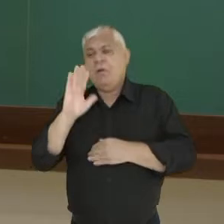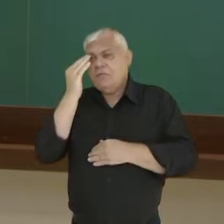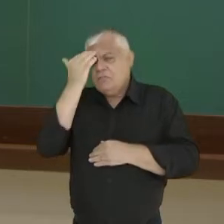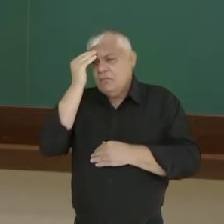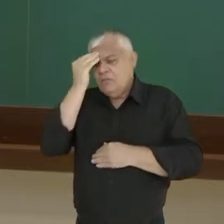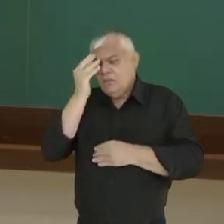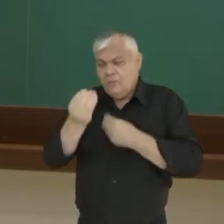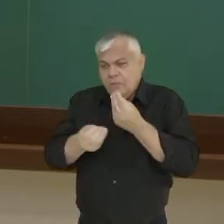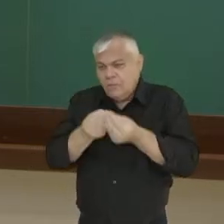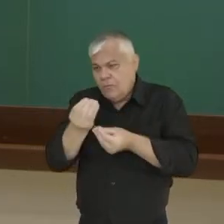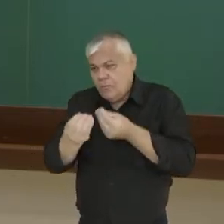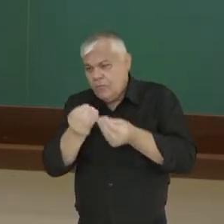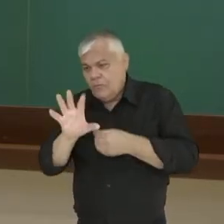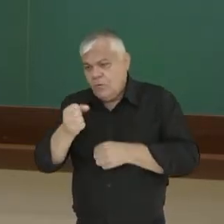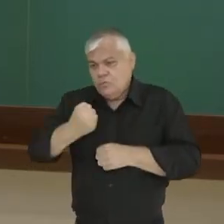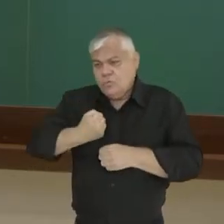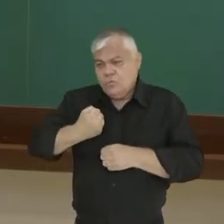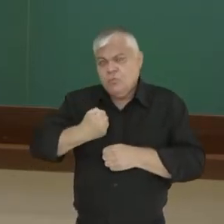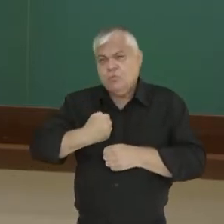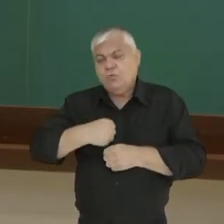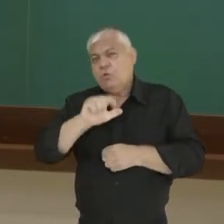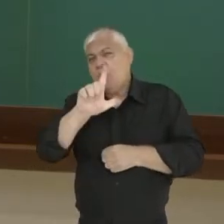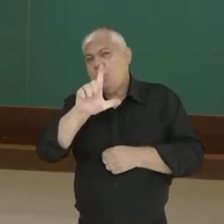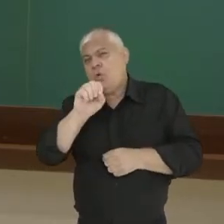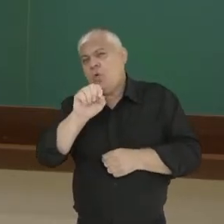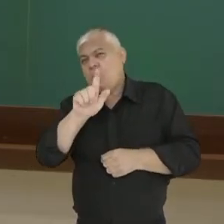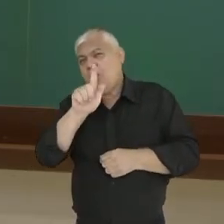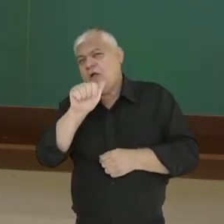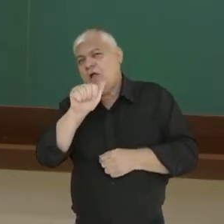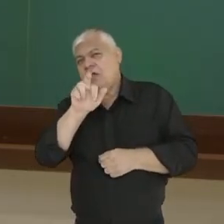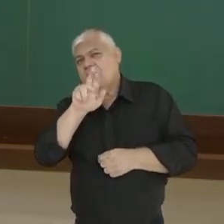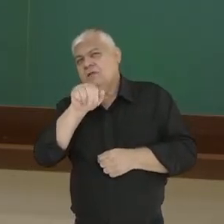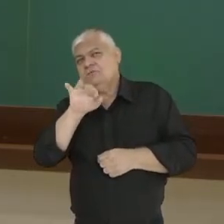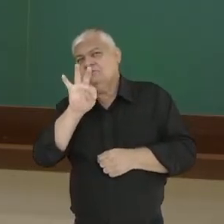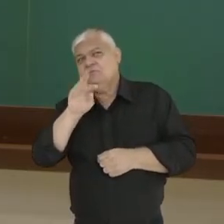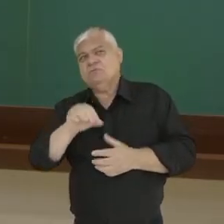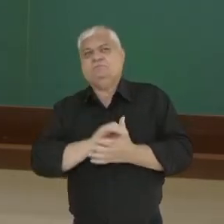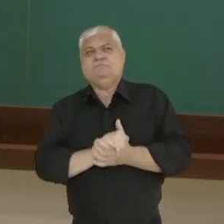as consequências da definição de logaritmo.